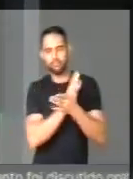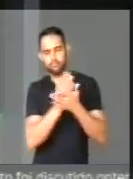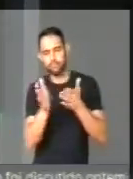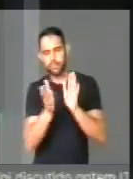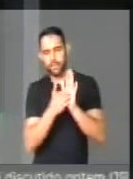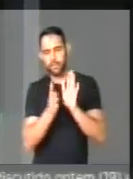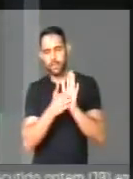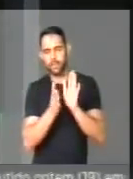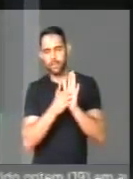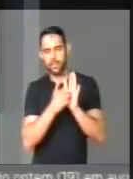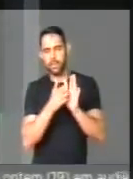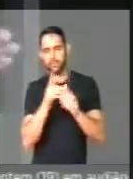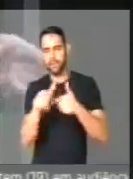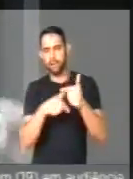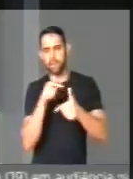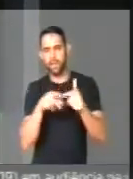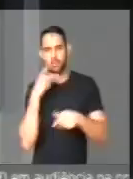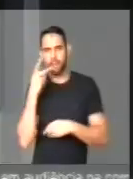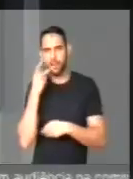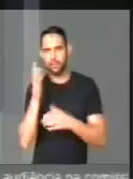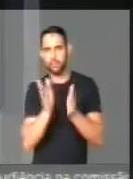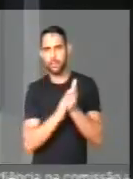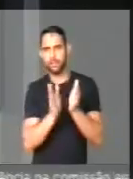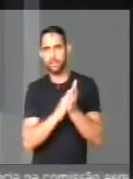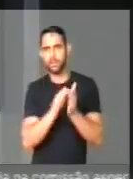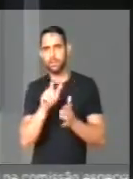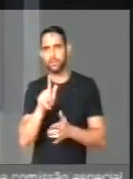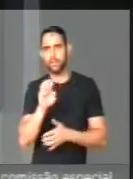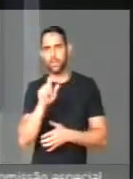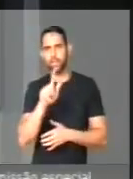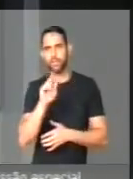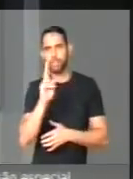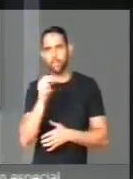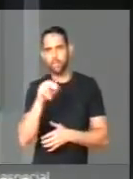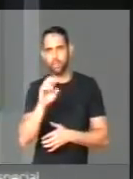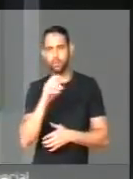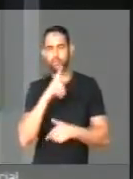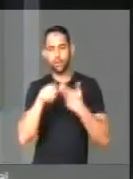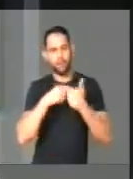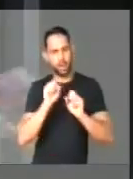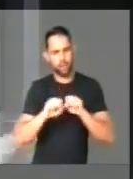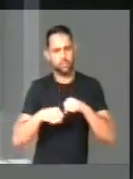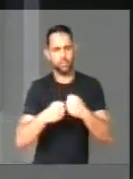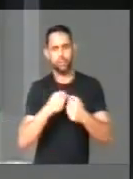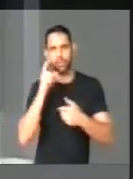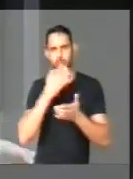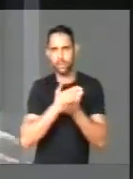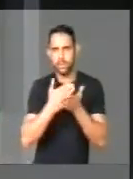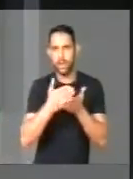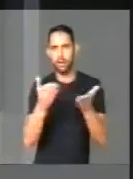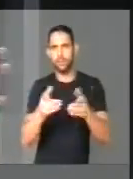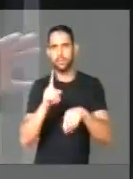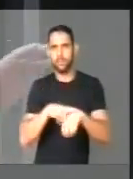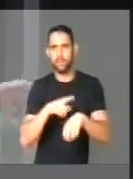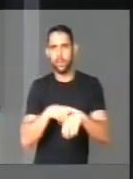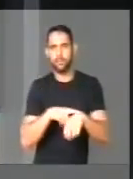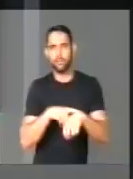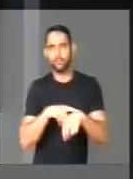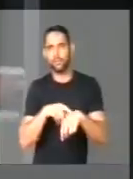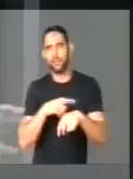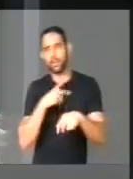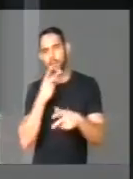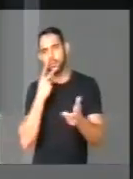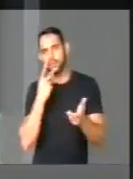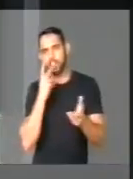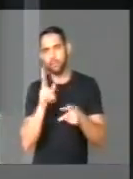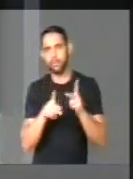o vereador, parabenizar a Câmara, parabenizar o Serginho pelo trabalho inicial, duro, conflitante nesse início. Aí tem o